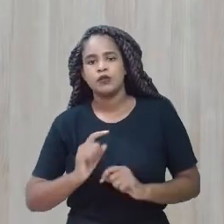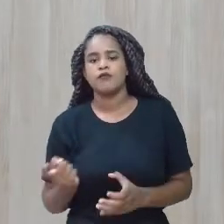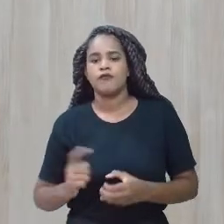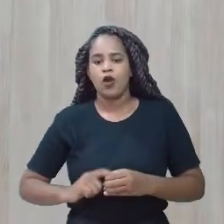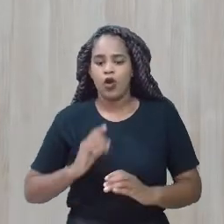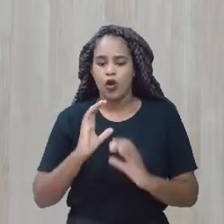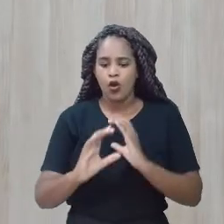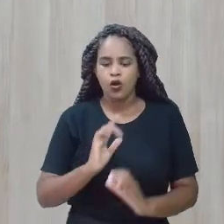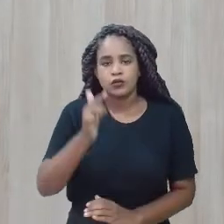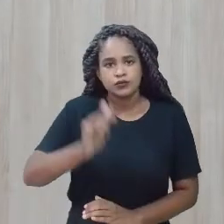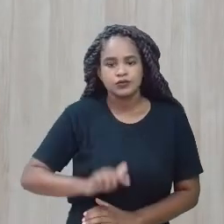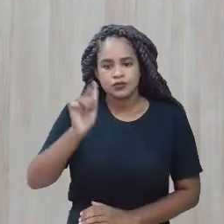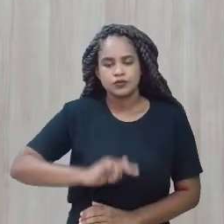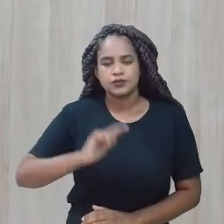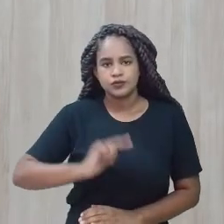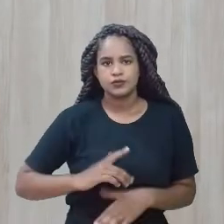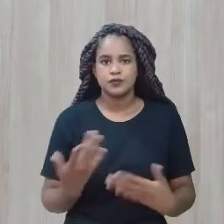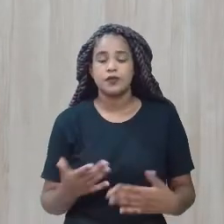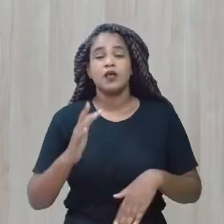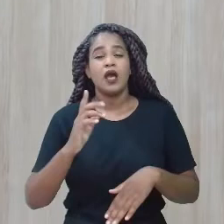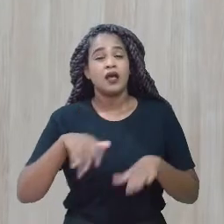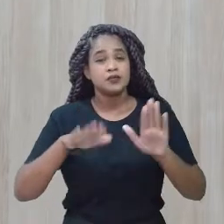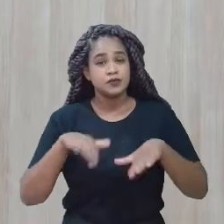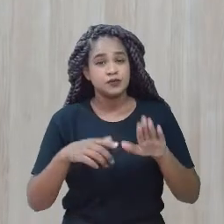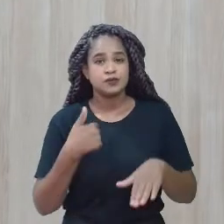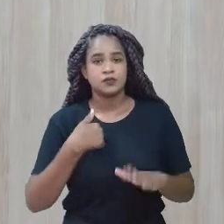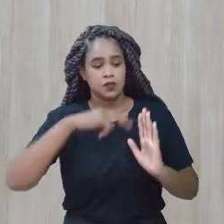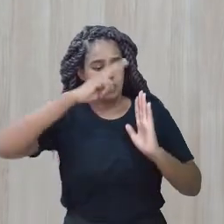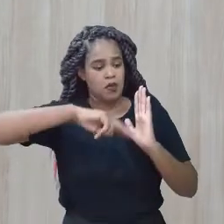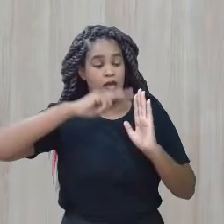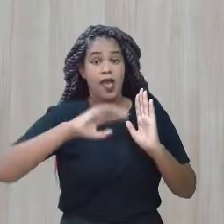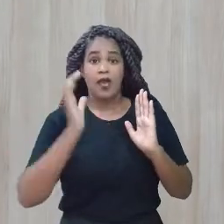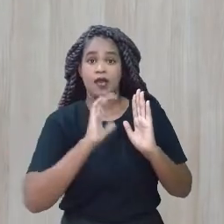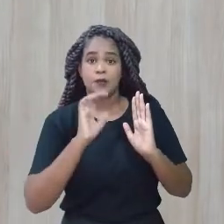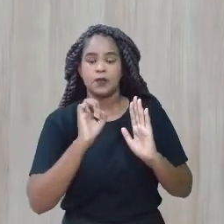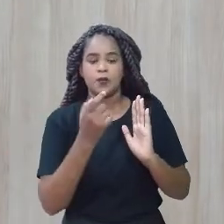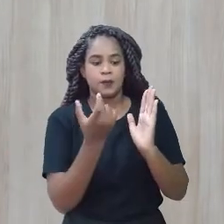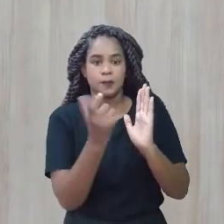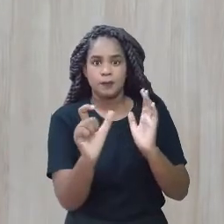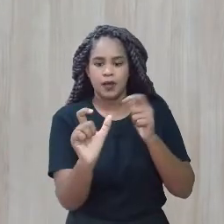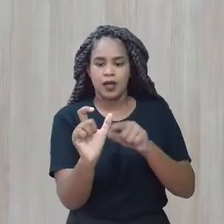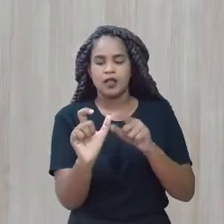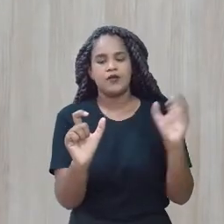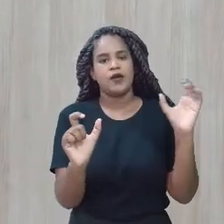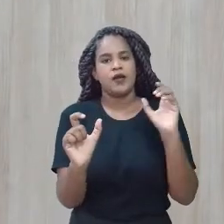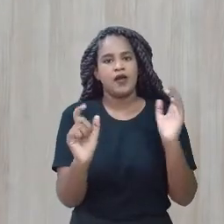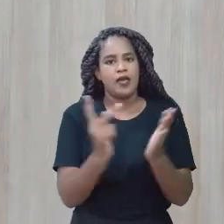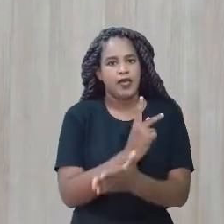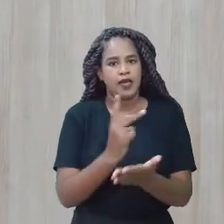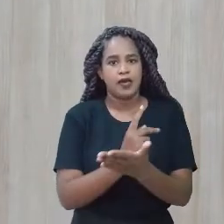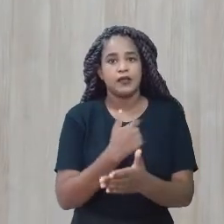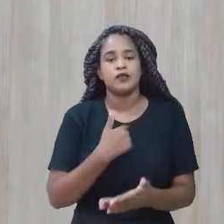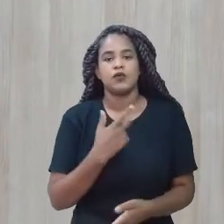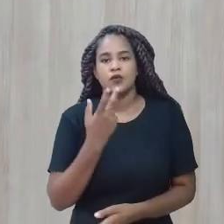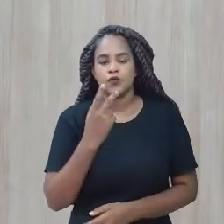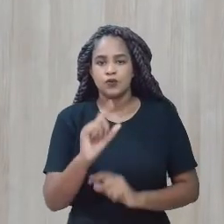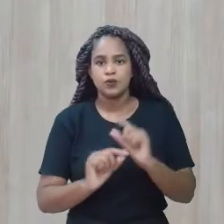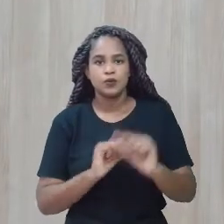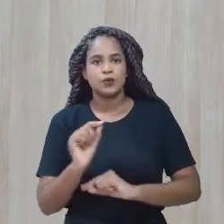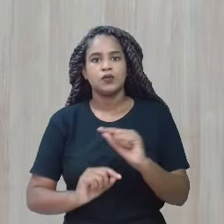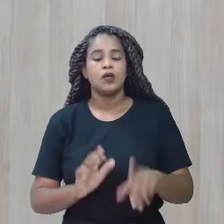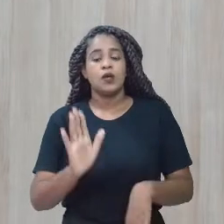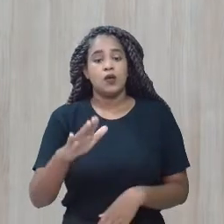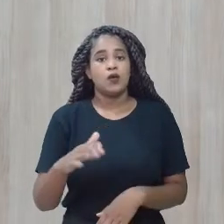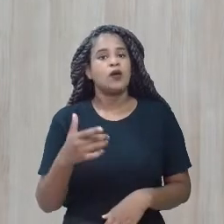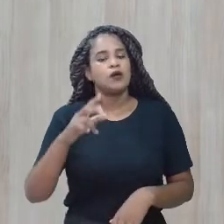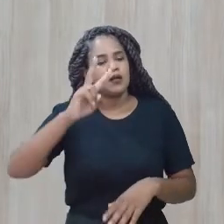às vezes rápido, ou leio uma palavra errada e chego e falo para vocês, eita, vamos lá,